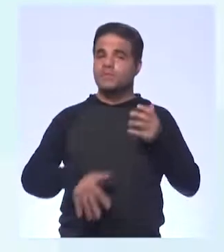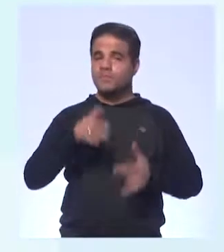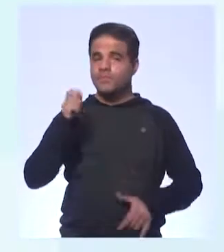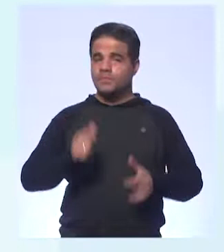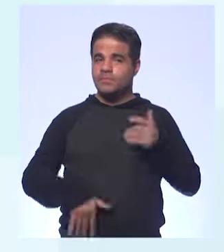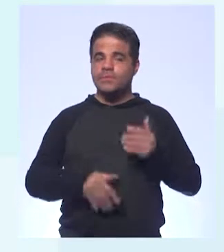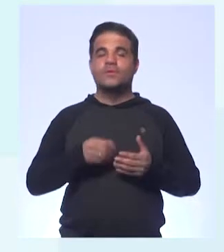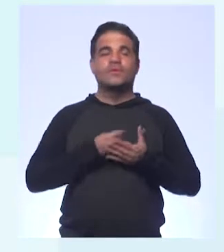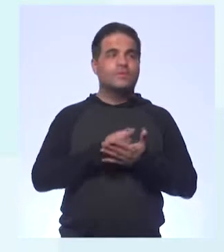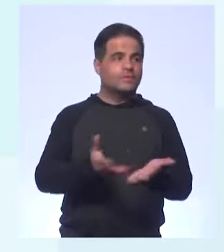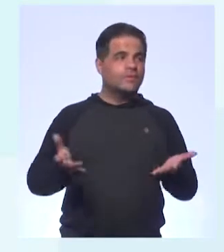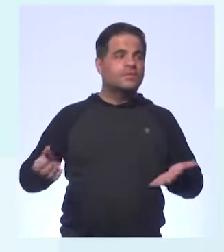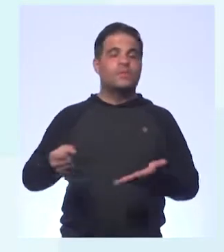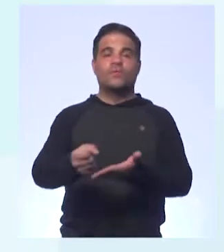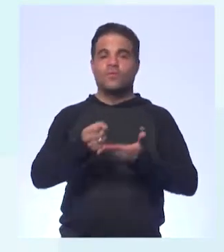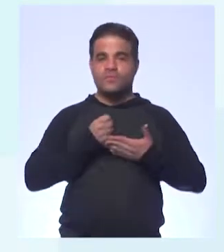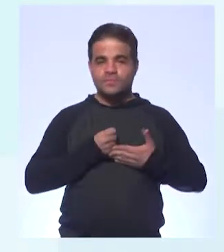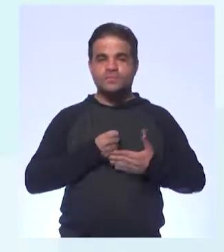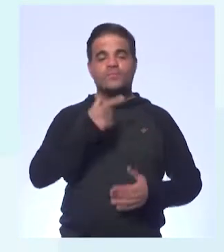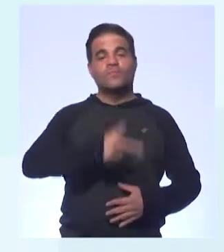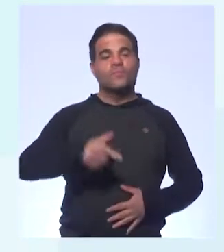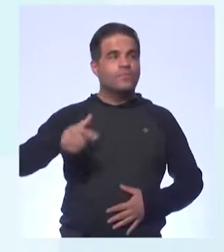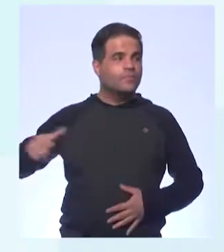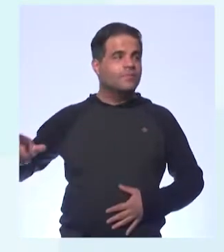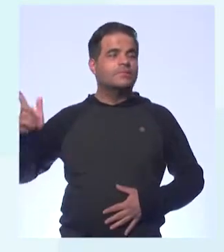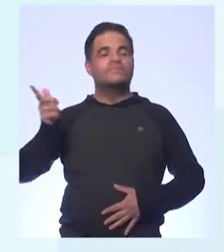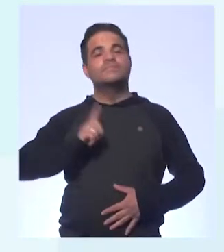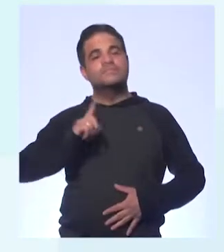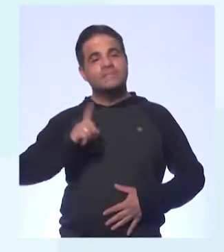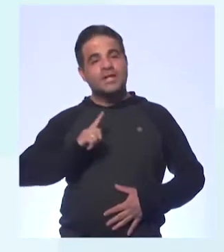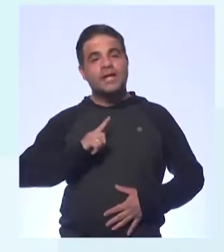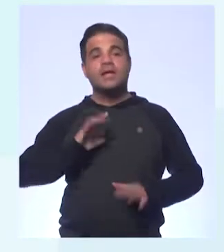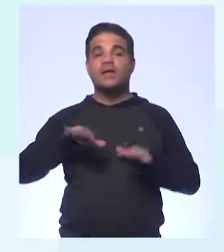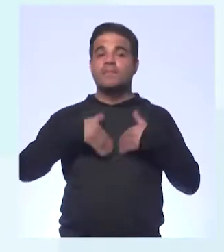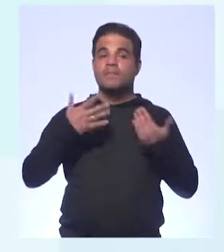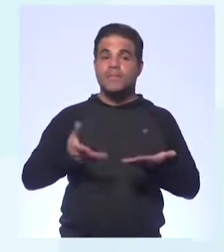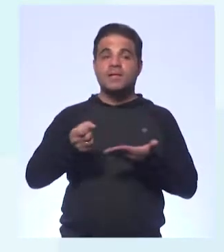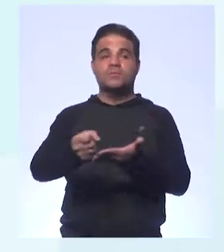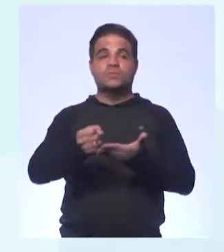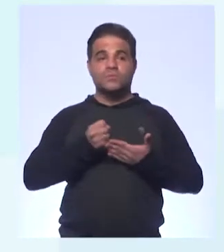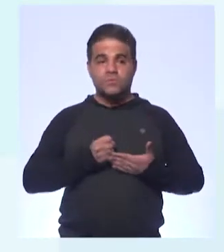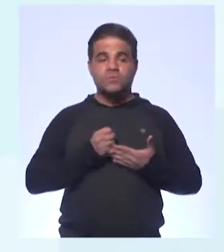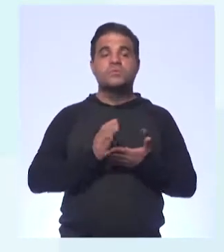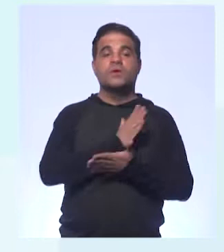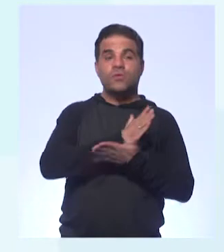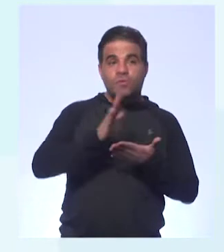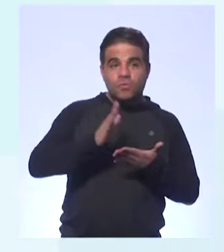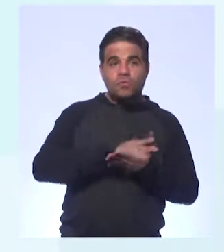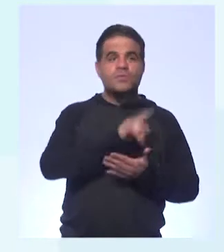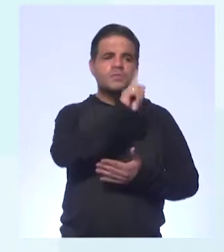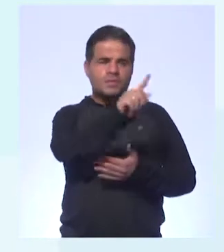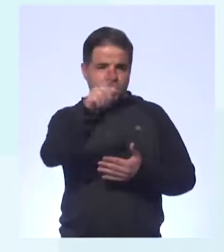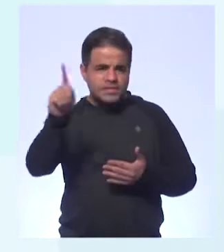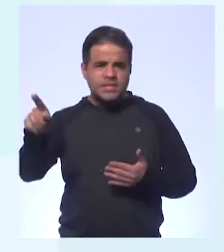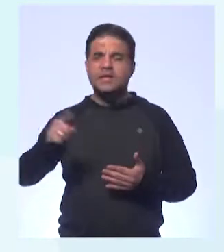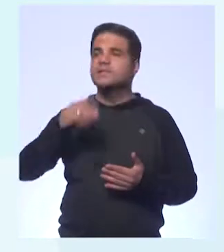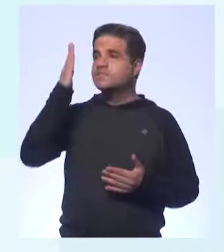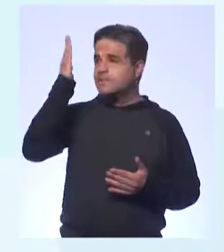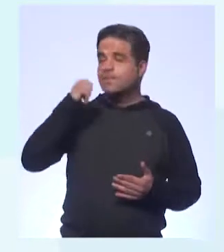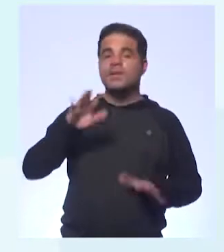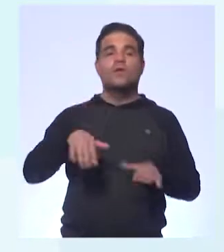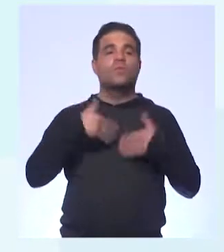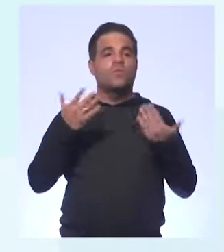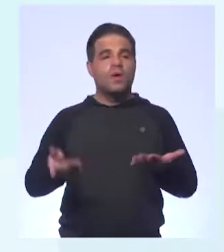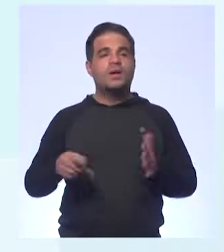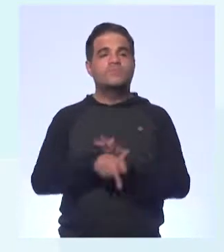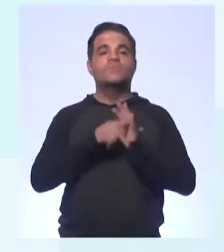algumas para vocês. Existem outras, mas eu trouxe para vocês algumas para a gente saber